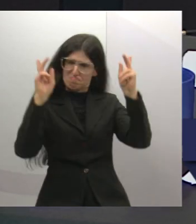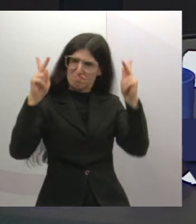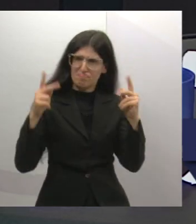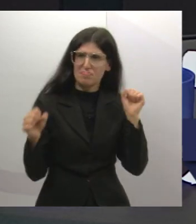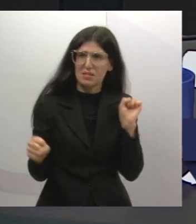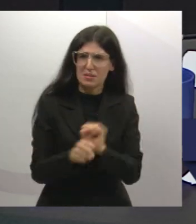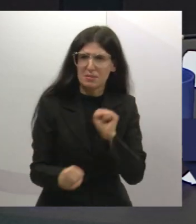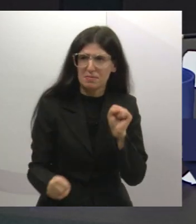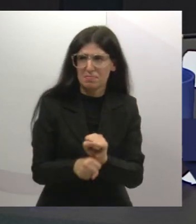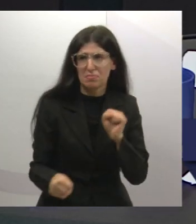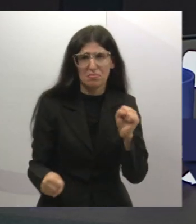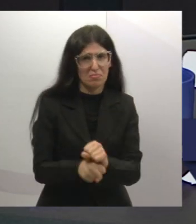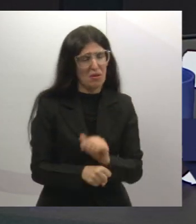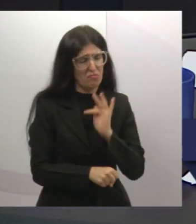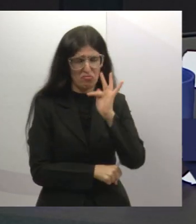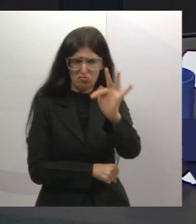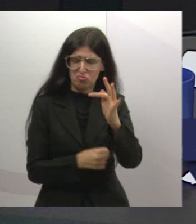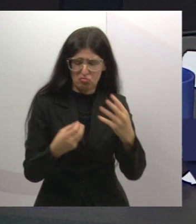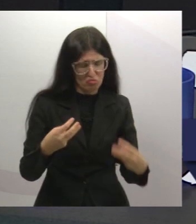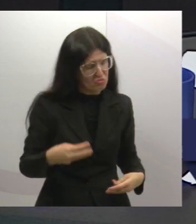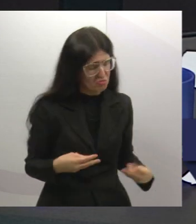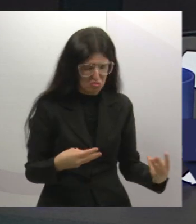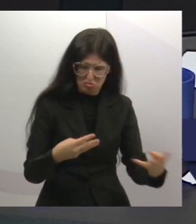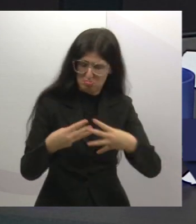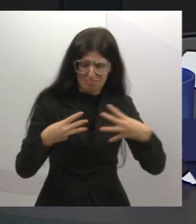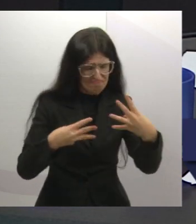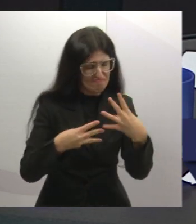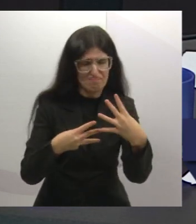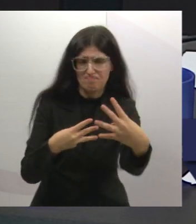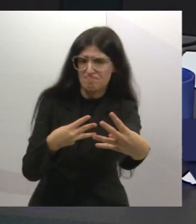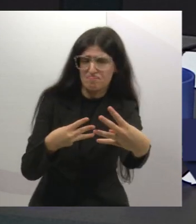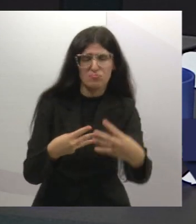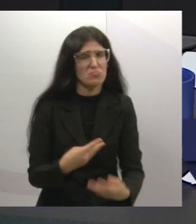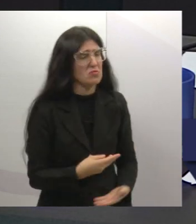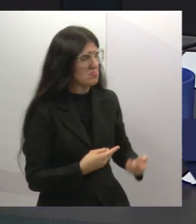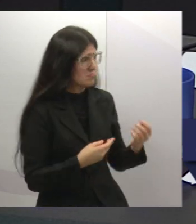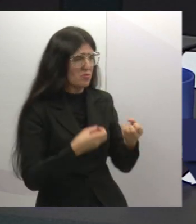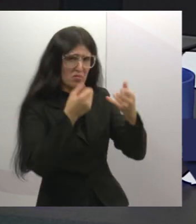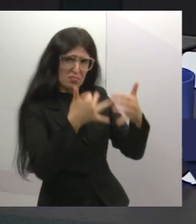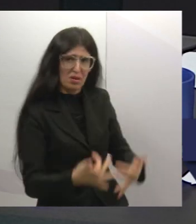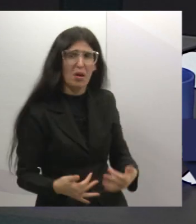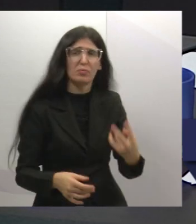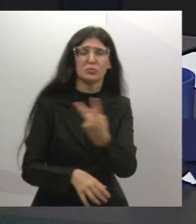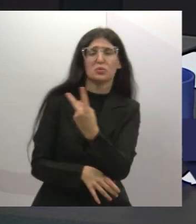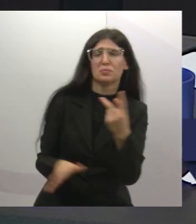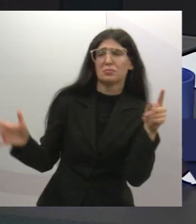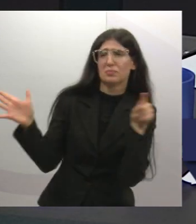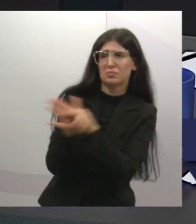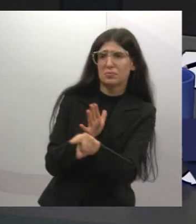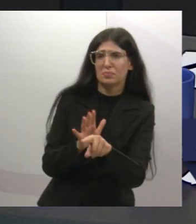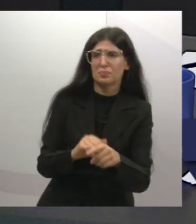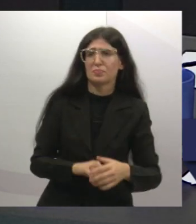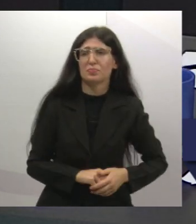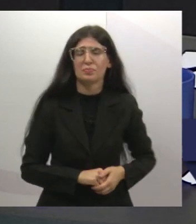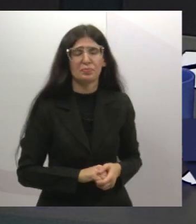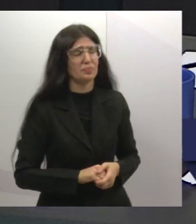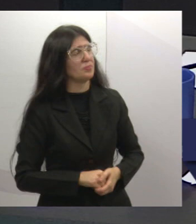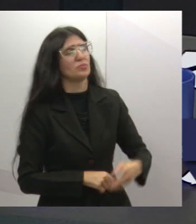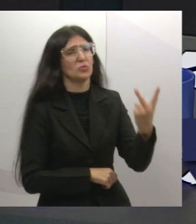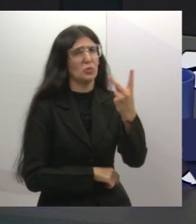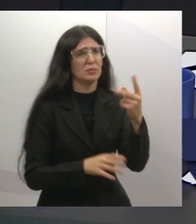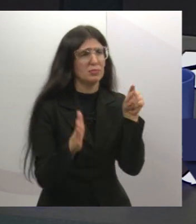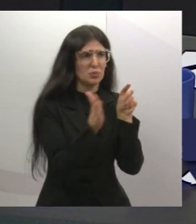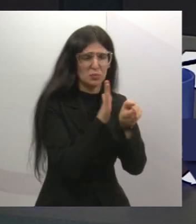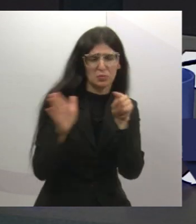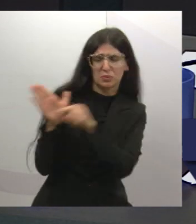as próximas apresentações. Ainda tenho mais acho, 2 perguntas. Uma, Reinaldo, só para me